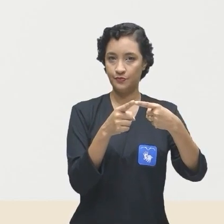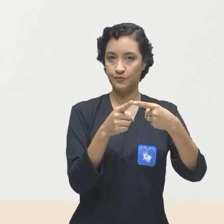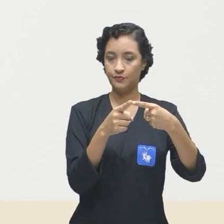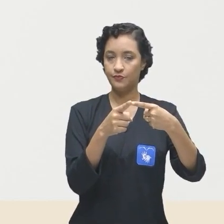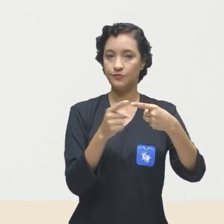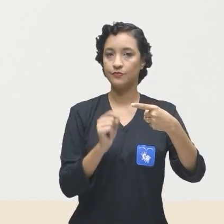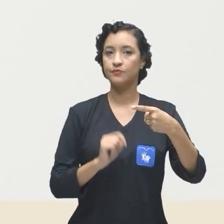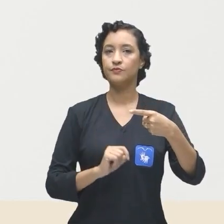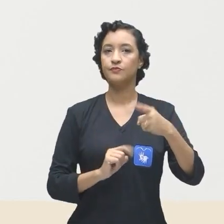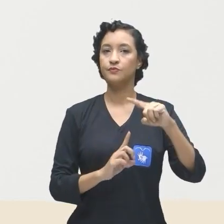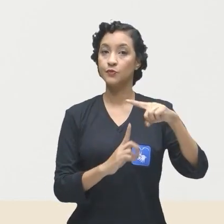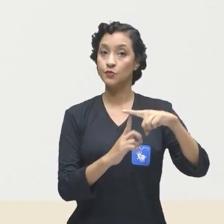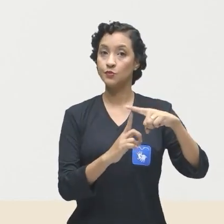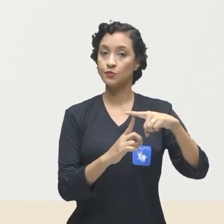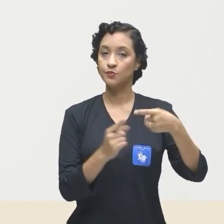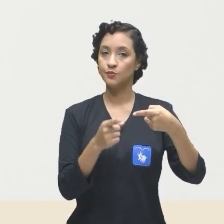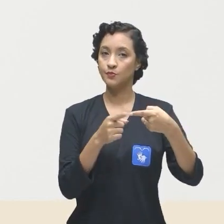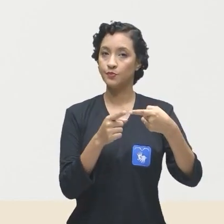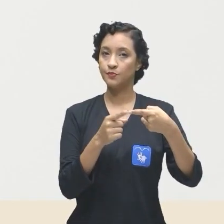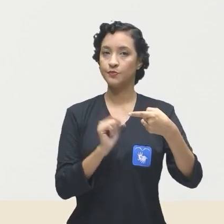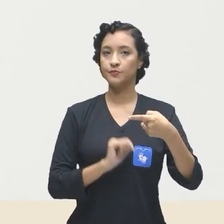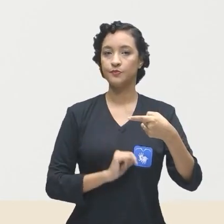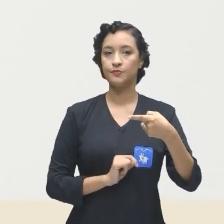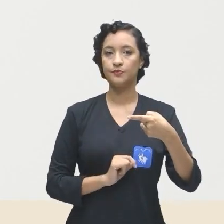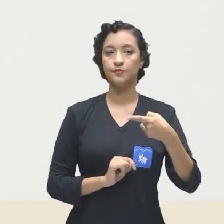são essas categorias.